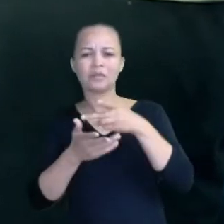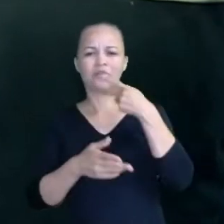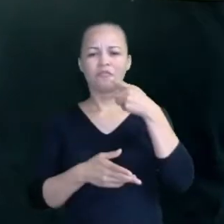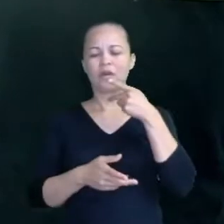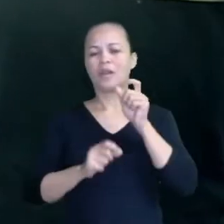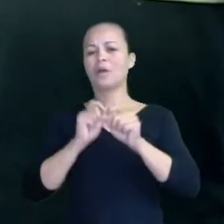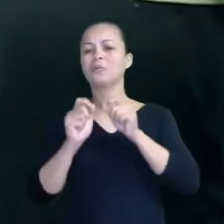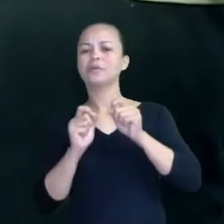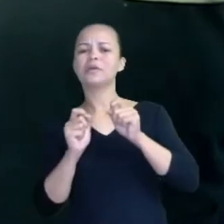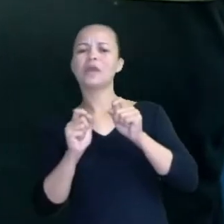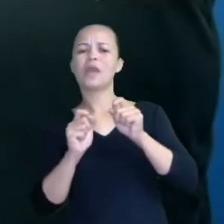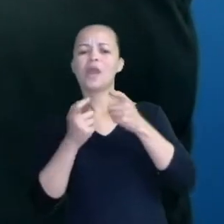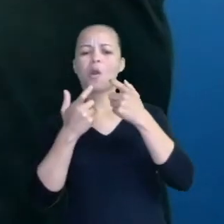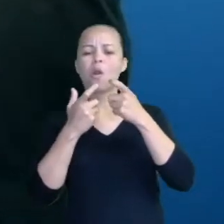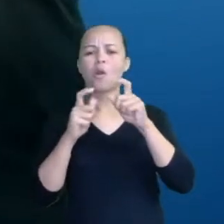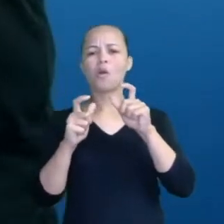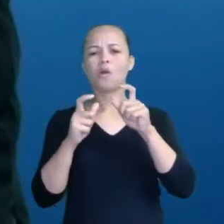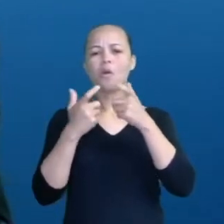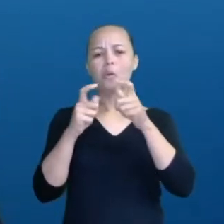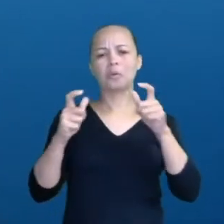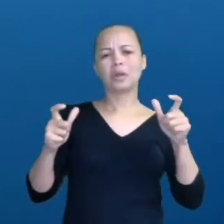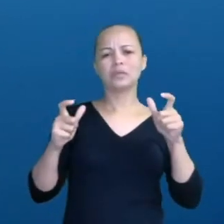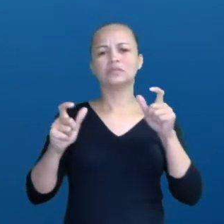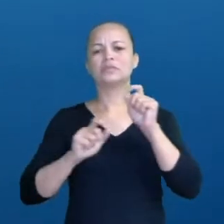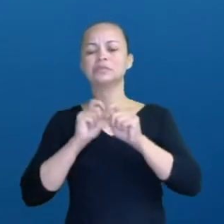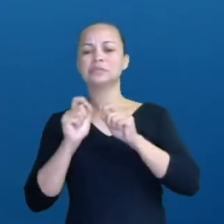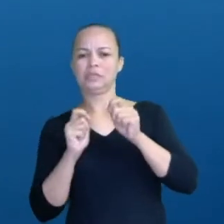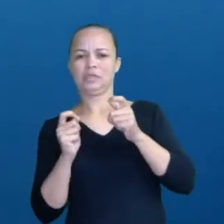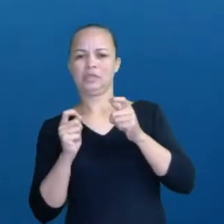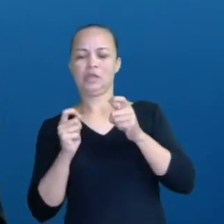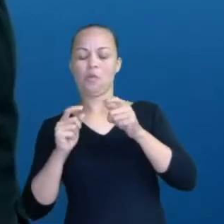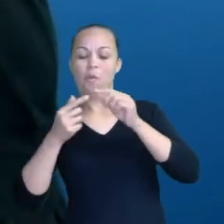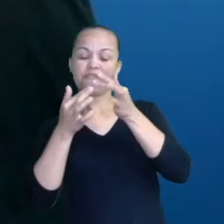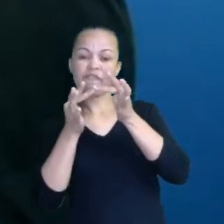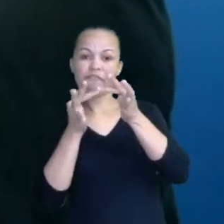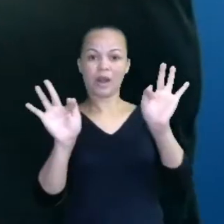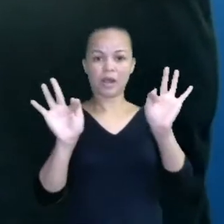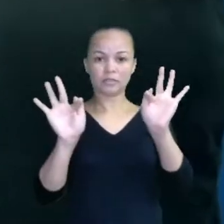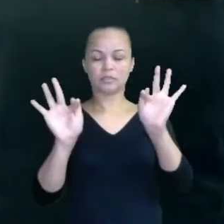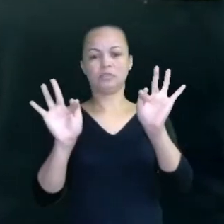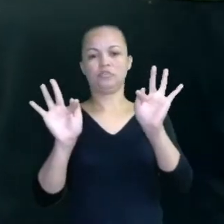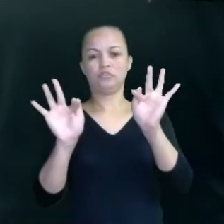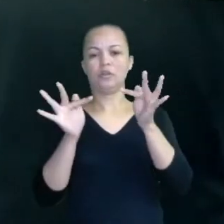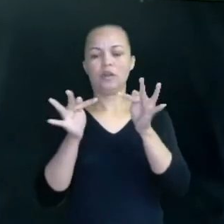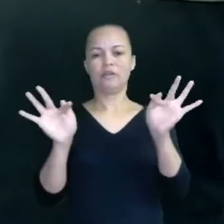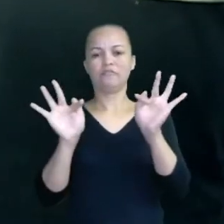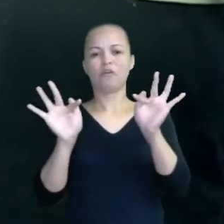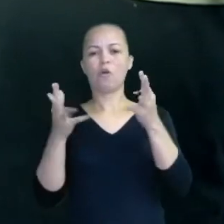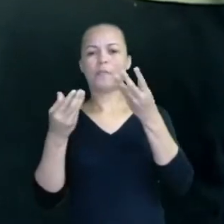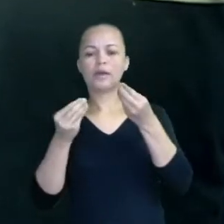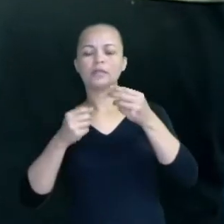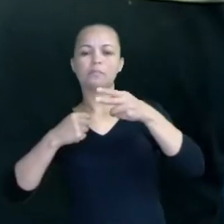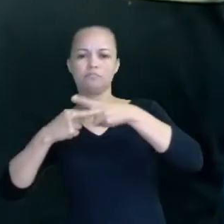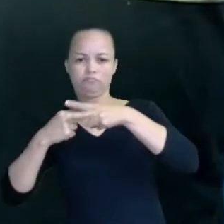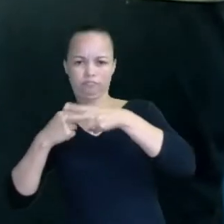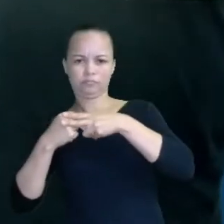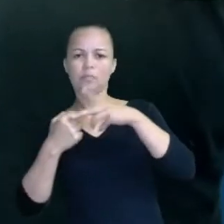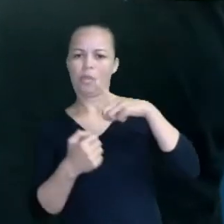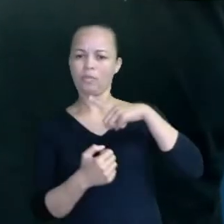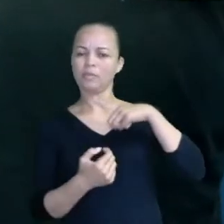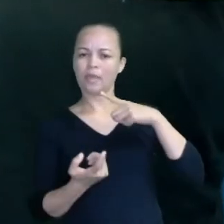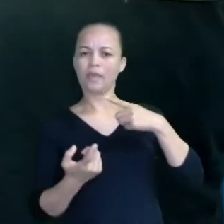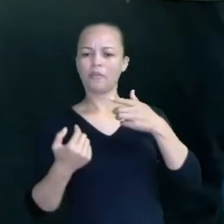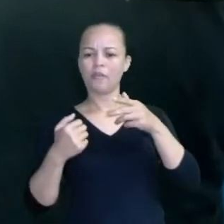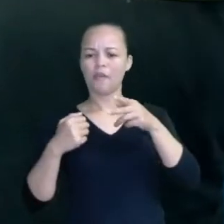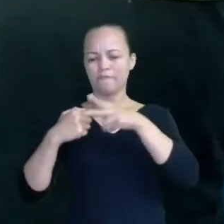uma frase que é formada por um verbo, ou seja, todas as frases que têm um verbo